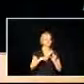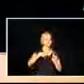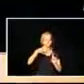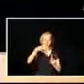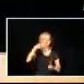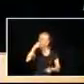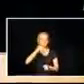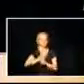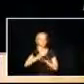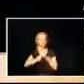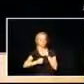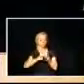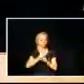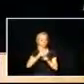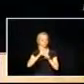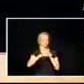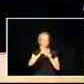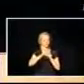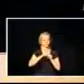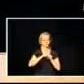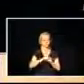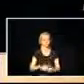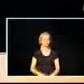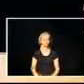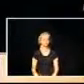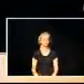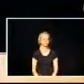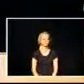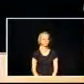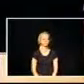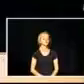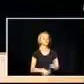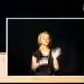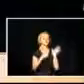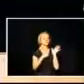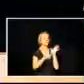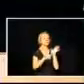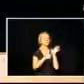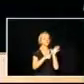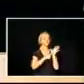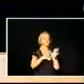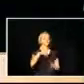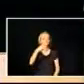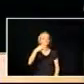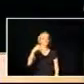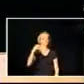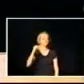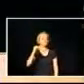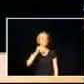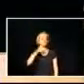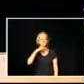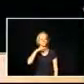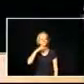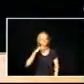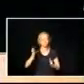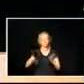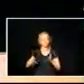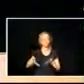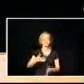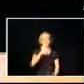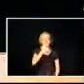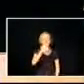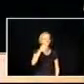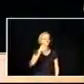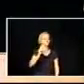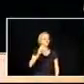sido publicado no dia 30 de maio, nós estamos hoje no dia 10 de junho, eu chego a pensar o seguinte,